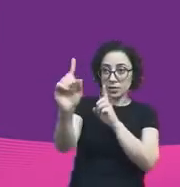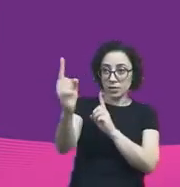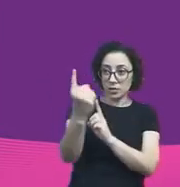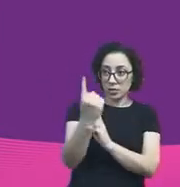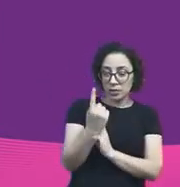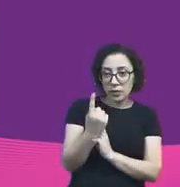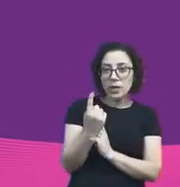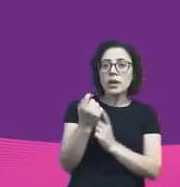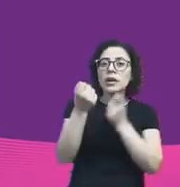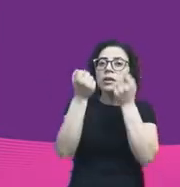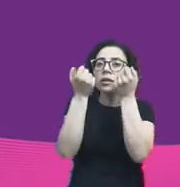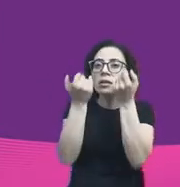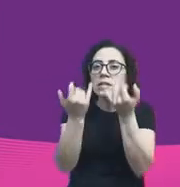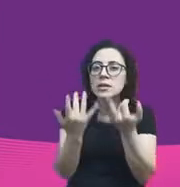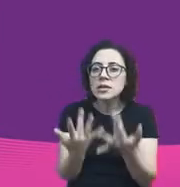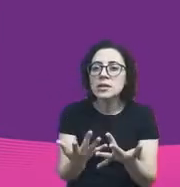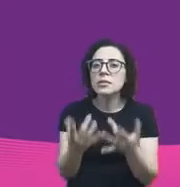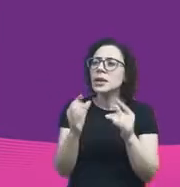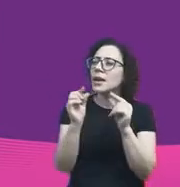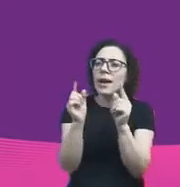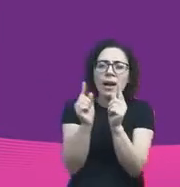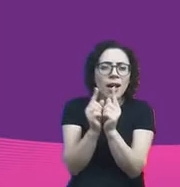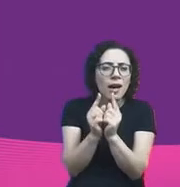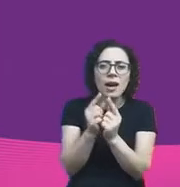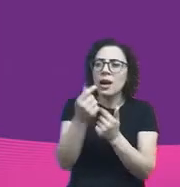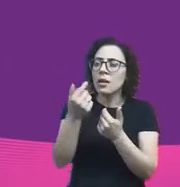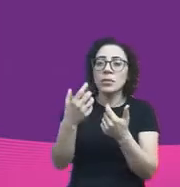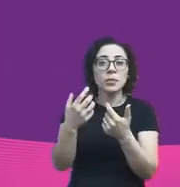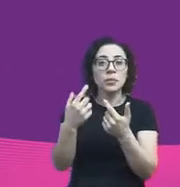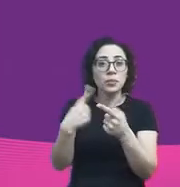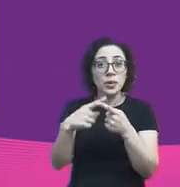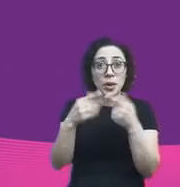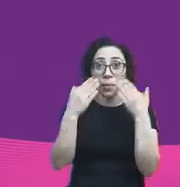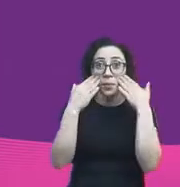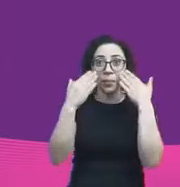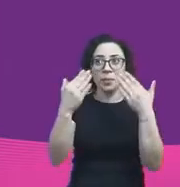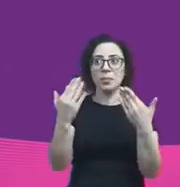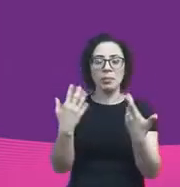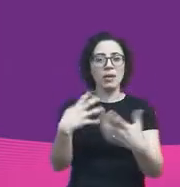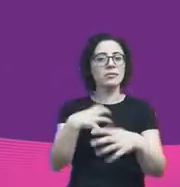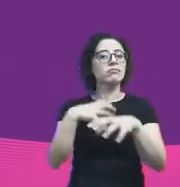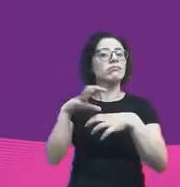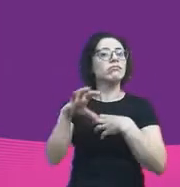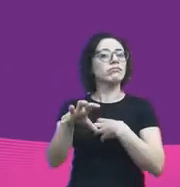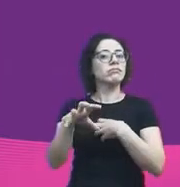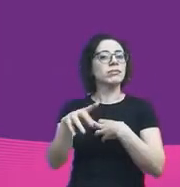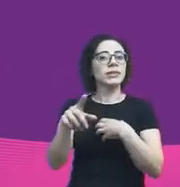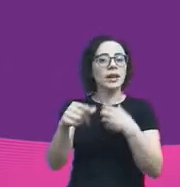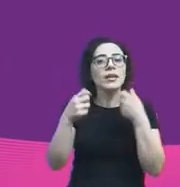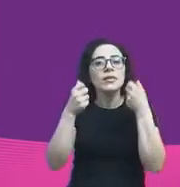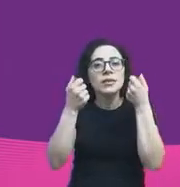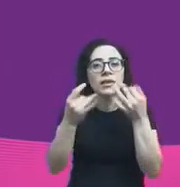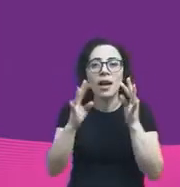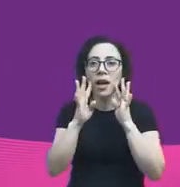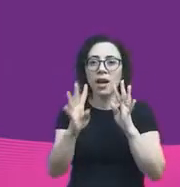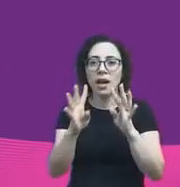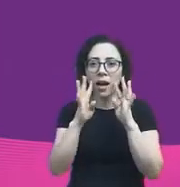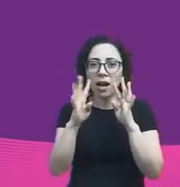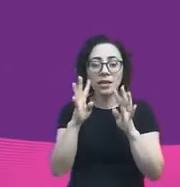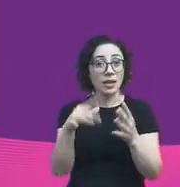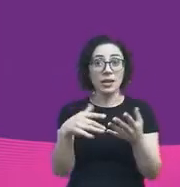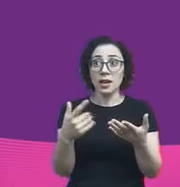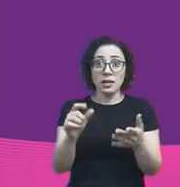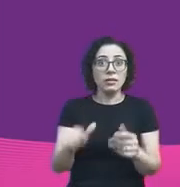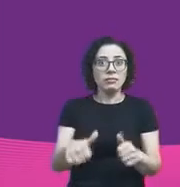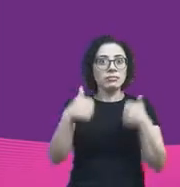tentativa de identidade e uma aproximação com o paciente, mesmo que o médico tenha essa dificuldade. E isso tem um resultado altamente positivo. E aí, para vocês